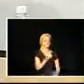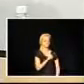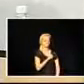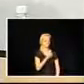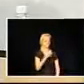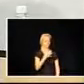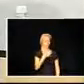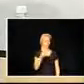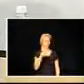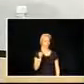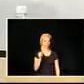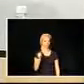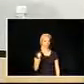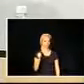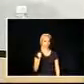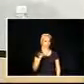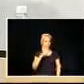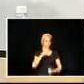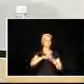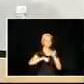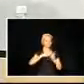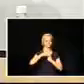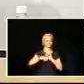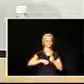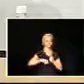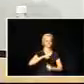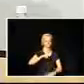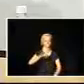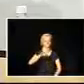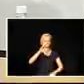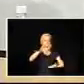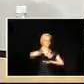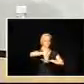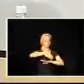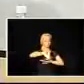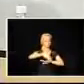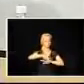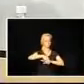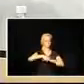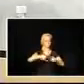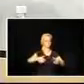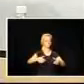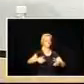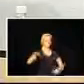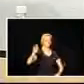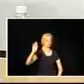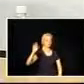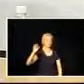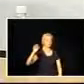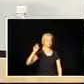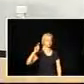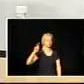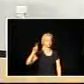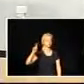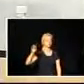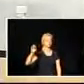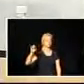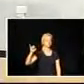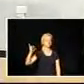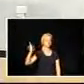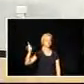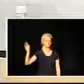Capeleto, a atual Rua 1, do loteamento residencial Helvetia, no bairro do Barreiro. Artigo 1º, passa a denominar-se Rua